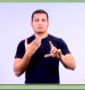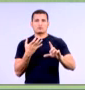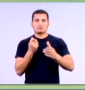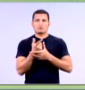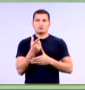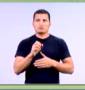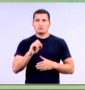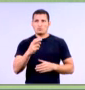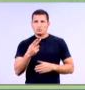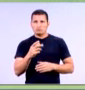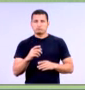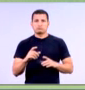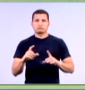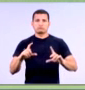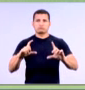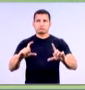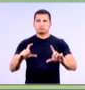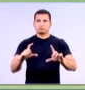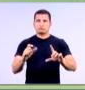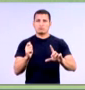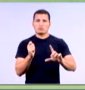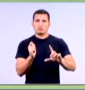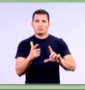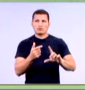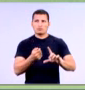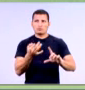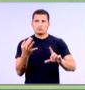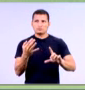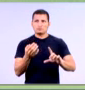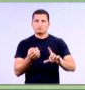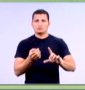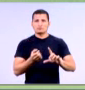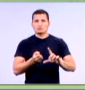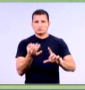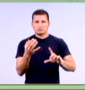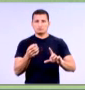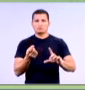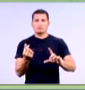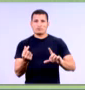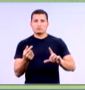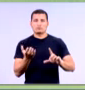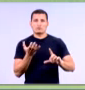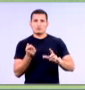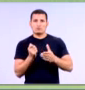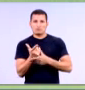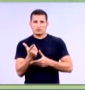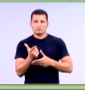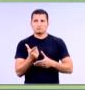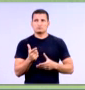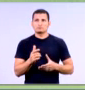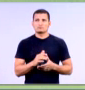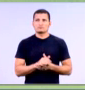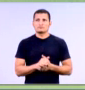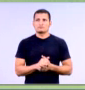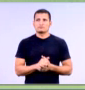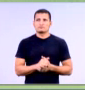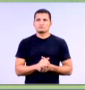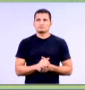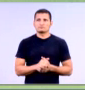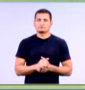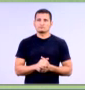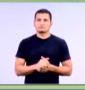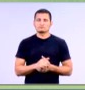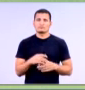alguma coisa passando a quantidade que eu quero comprar e o valor que eu quero comprar. E se eu fizer